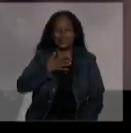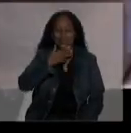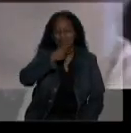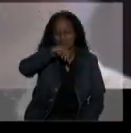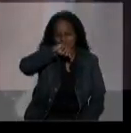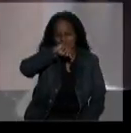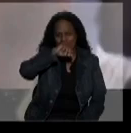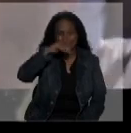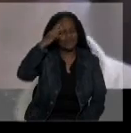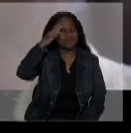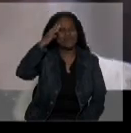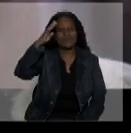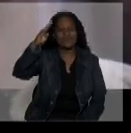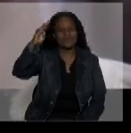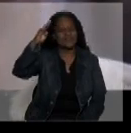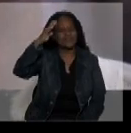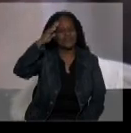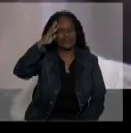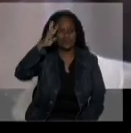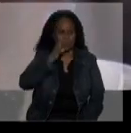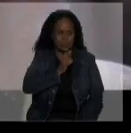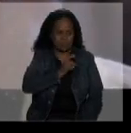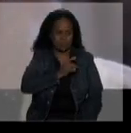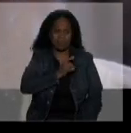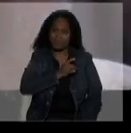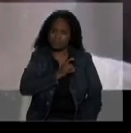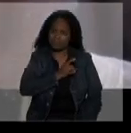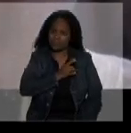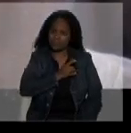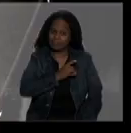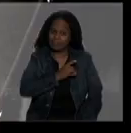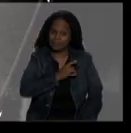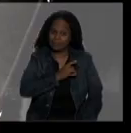O sonho meu mesmo